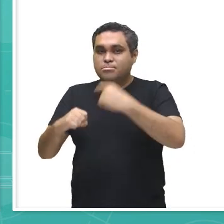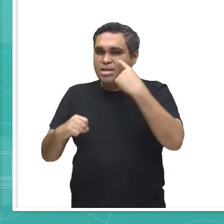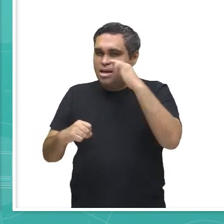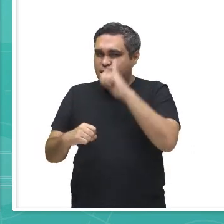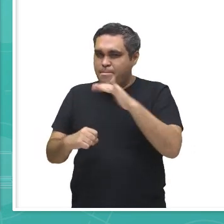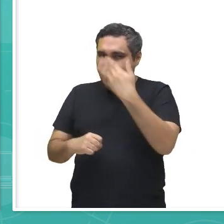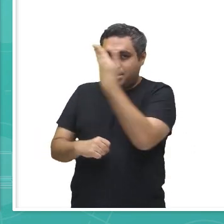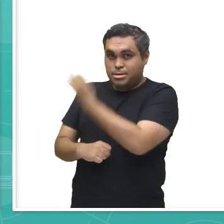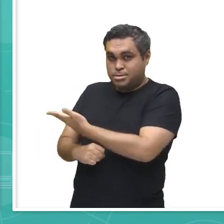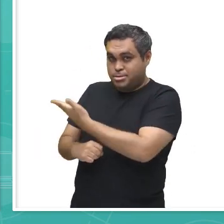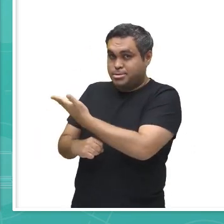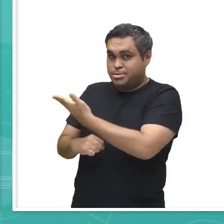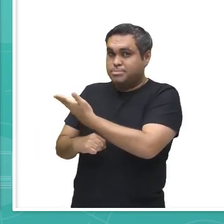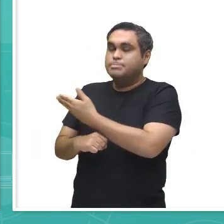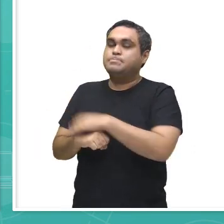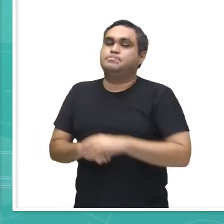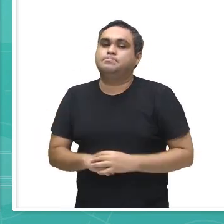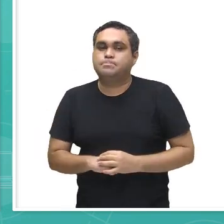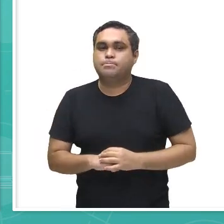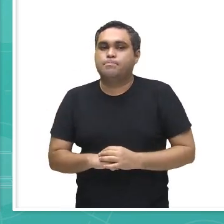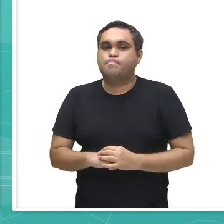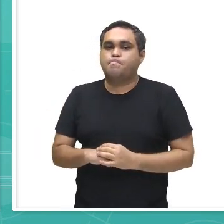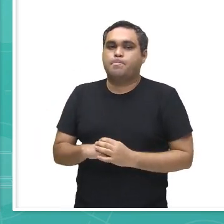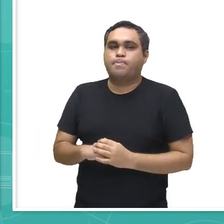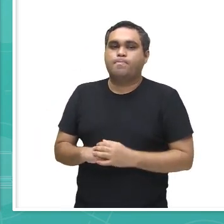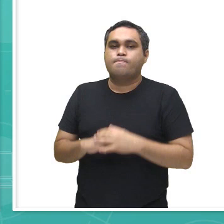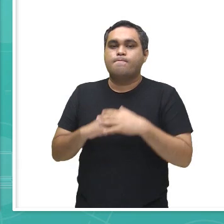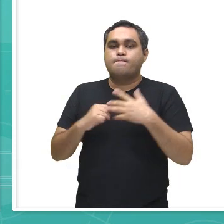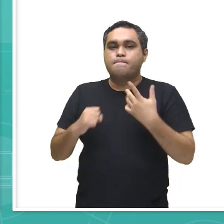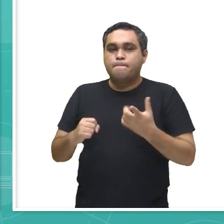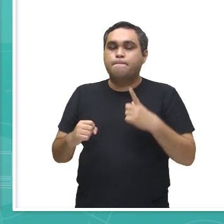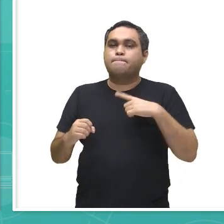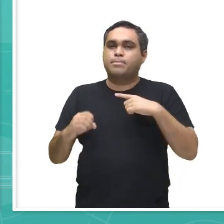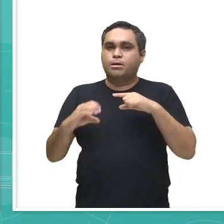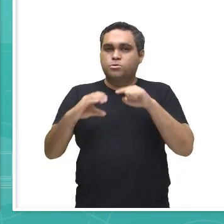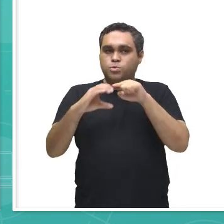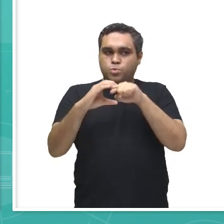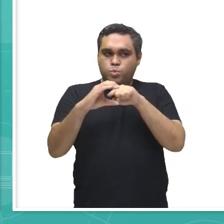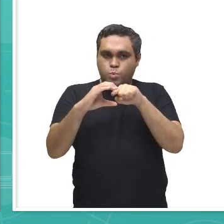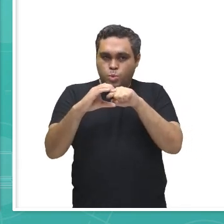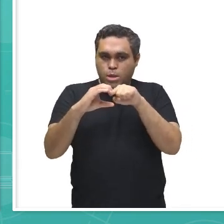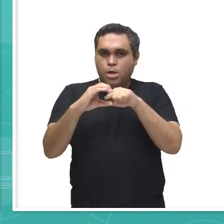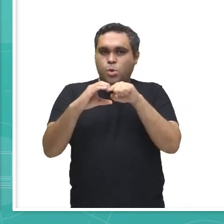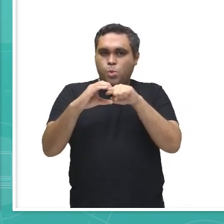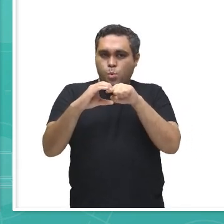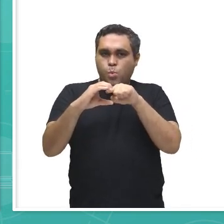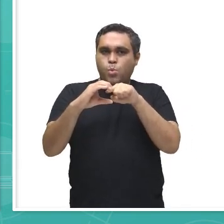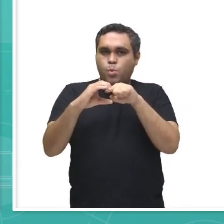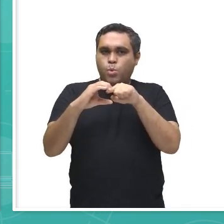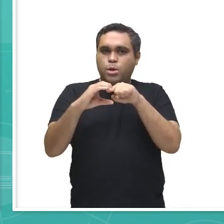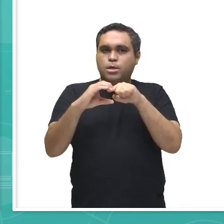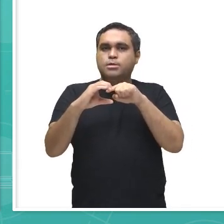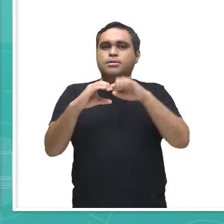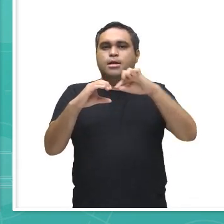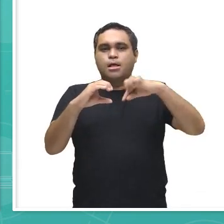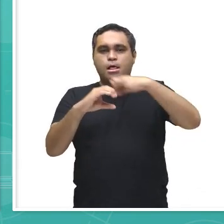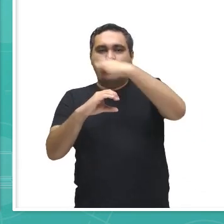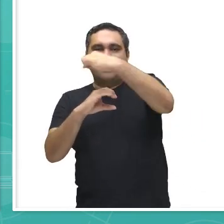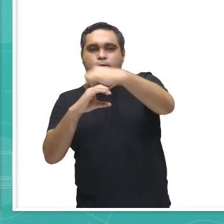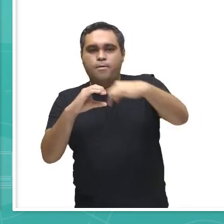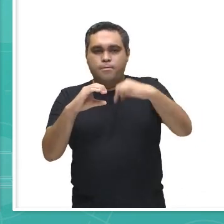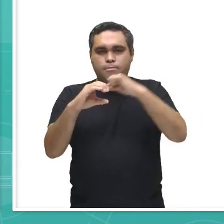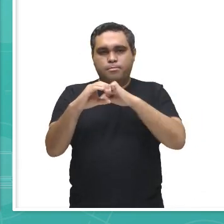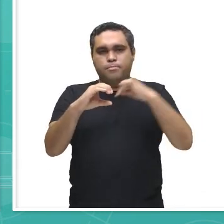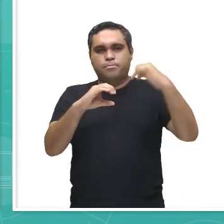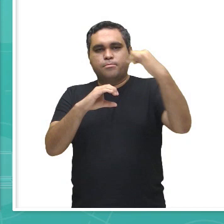outra aula. O átomo, ele é constituído aqui, ó, por um núcleo e eletrosferas, né, onde ele apresenta ali,